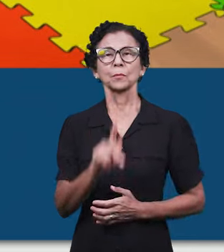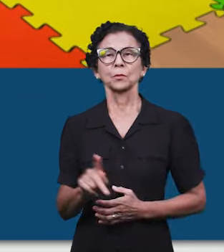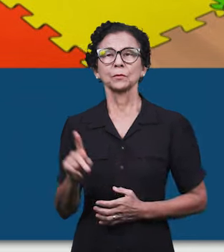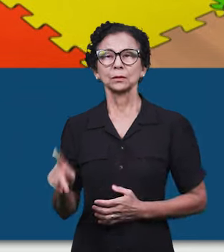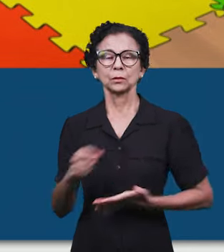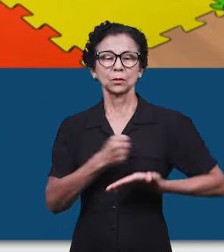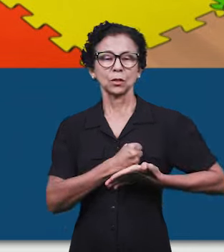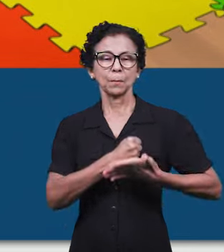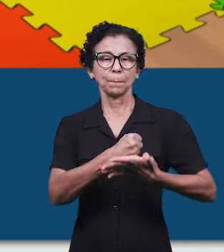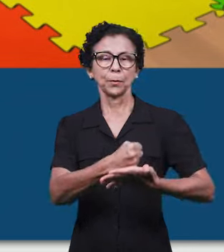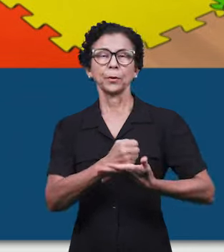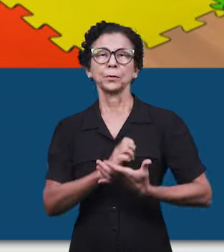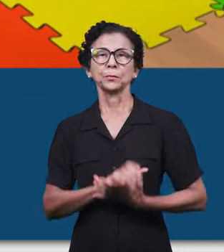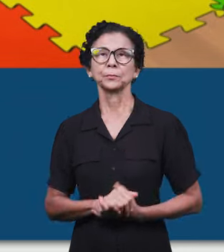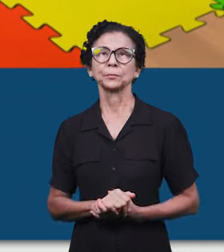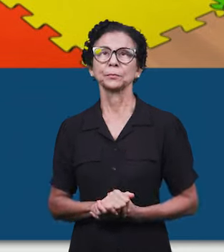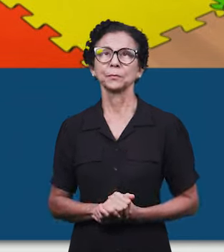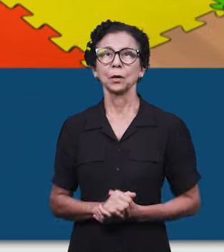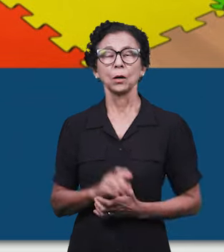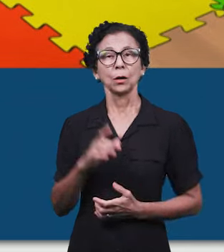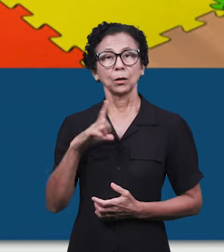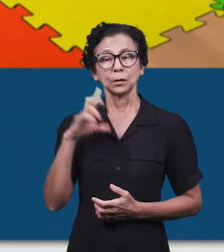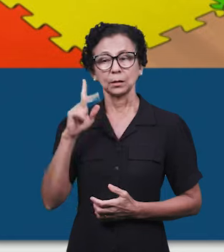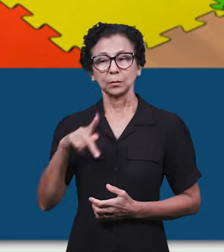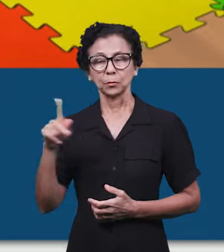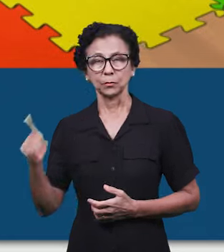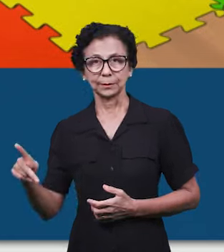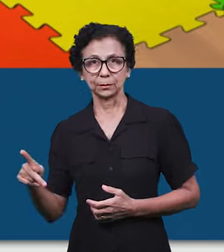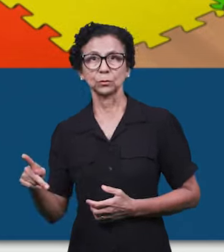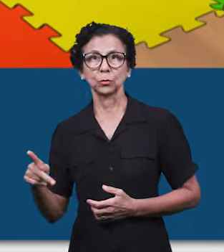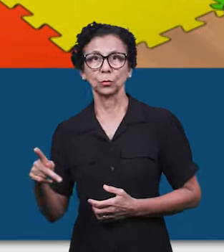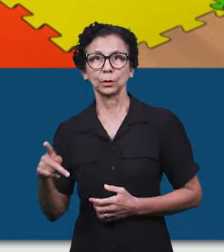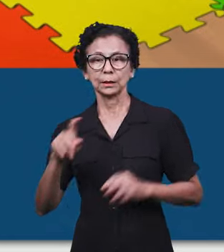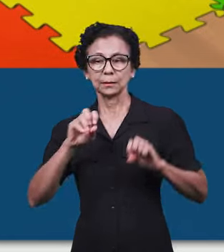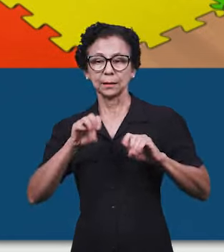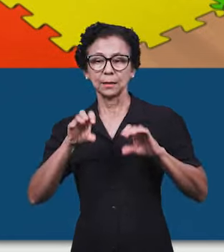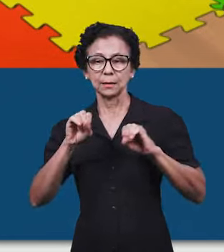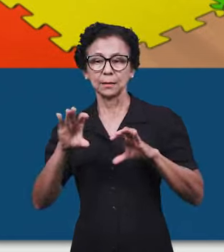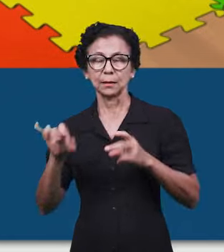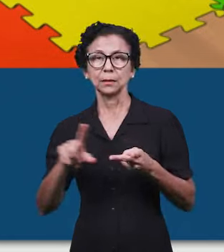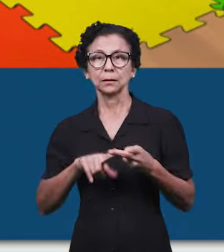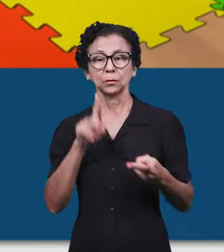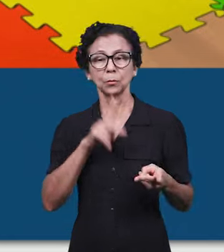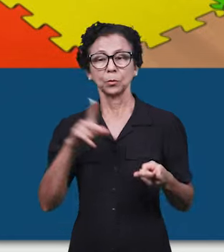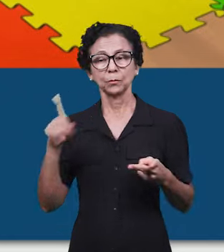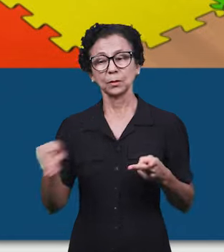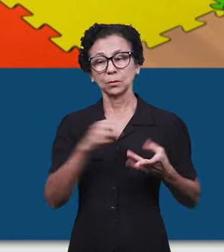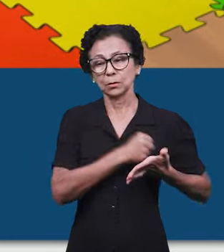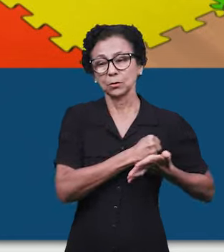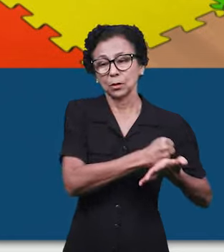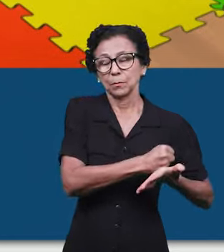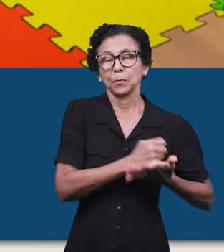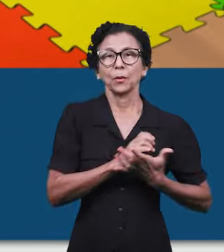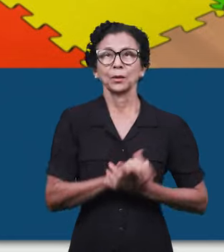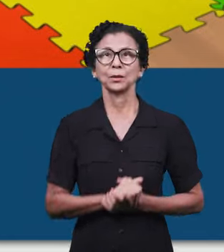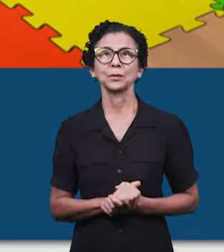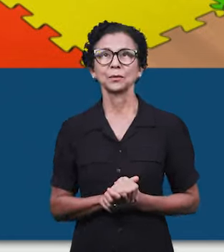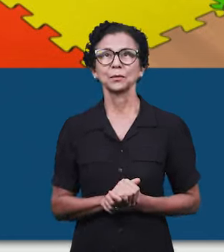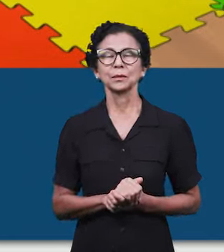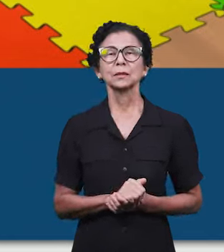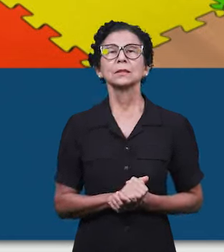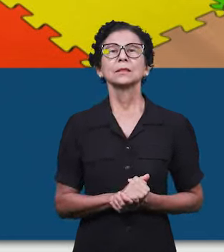ali facilitando o entendimento, ela está ali com o slide, muitas vezes com alguma figura de apoio à sua